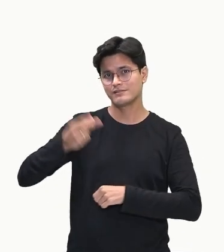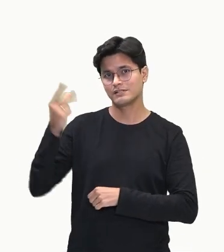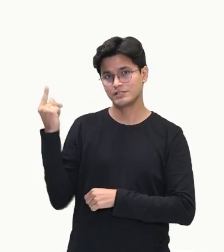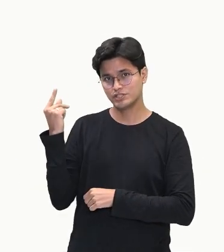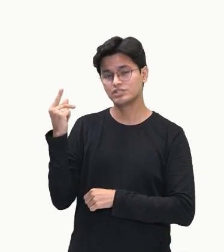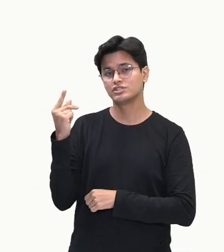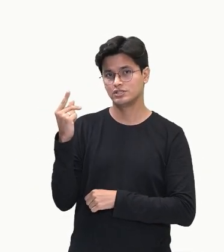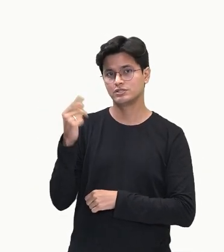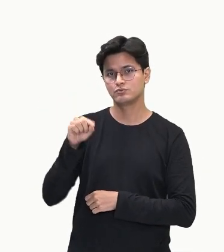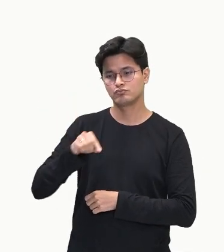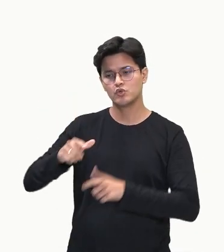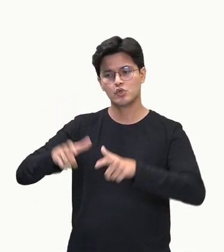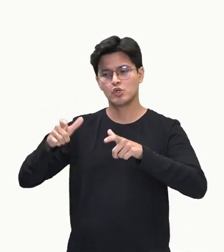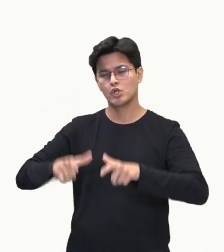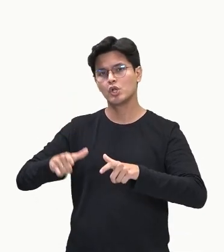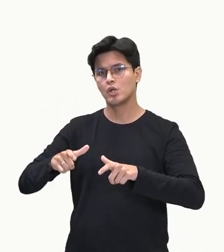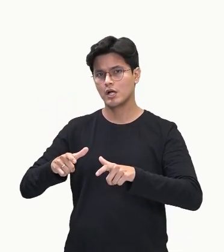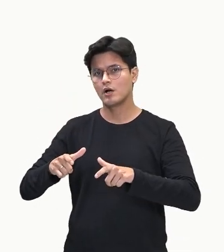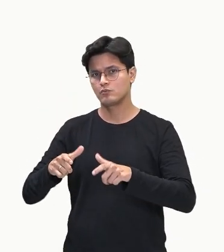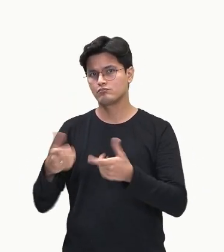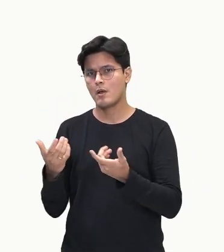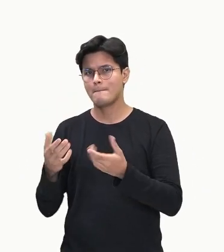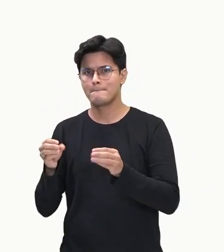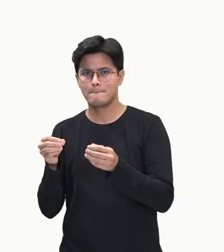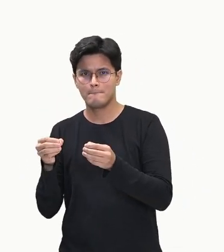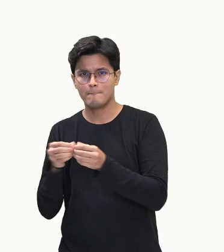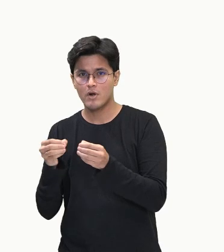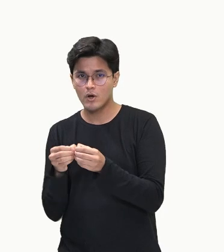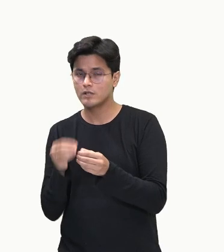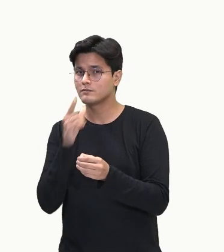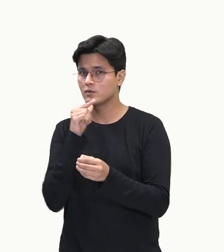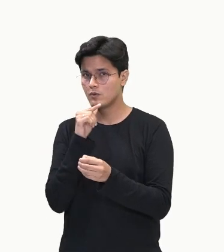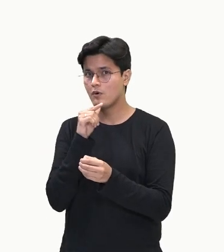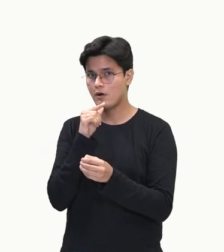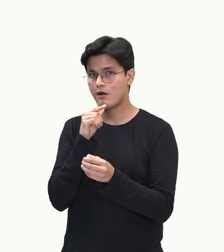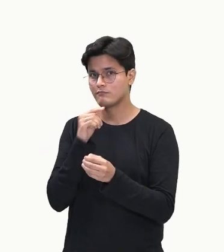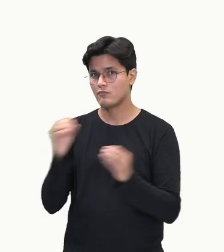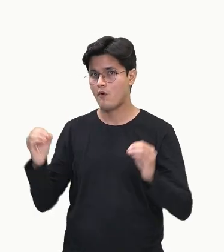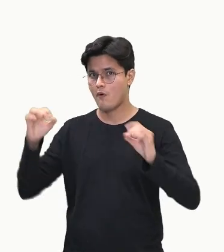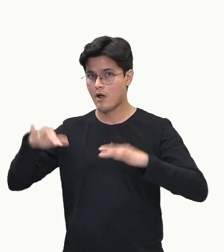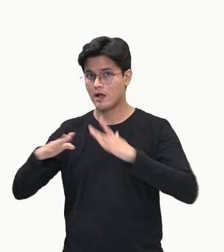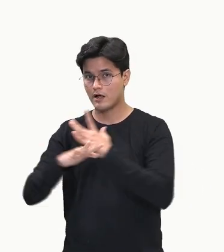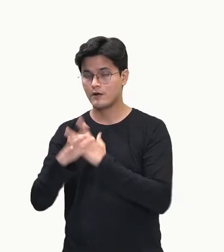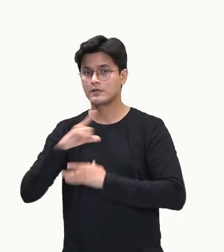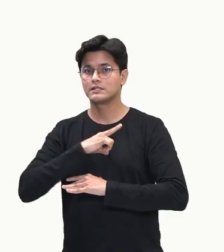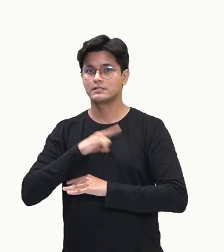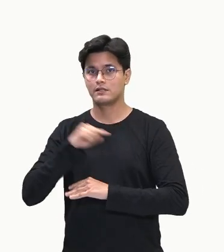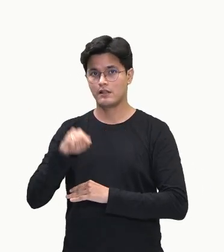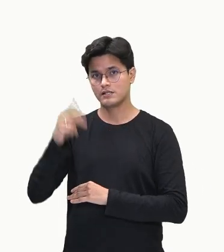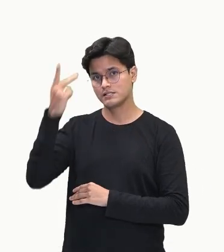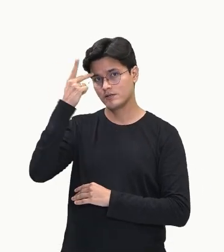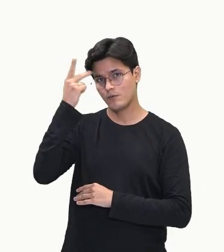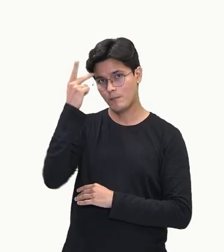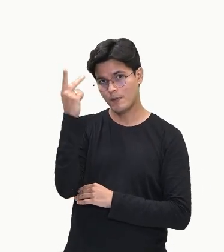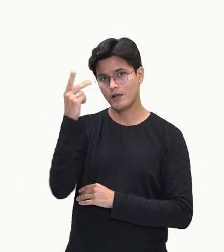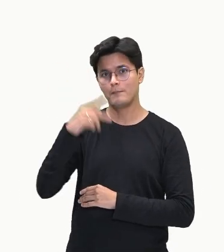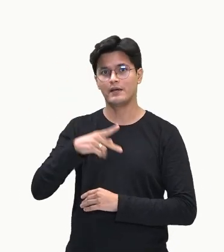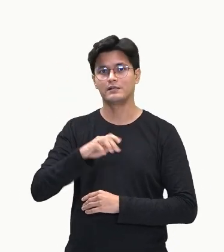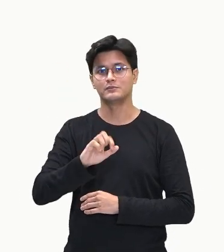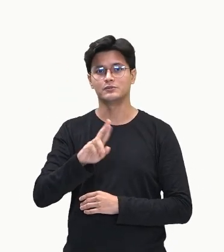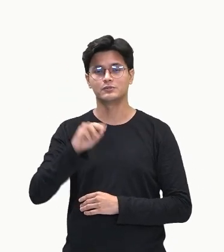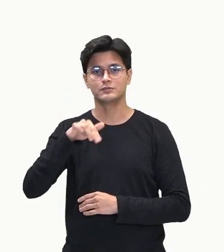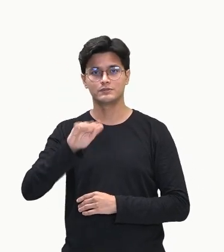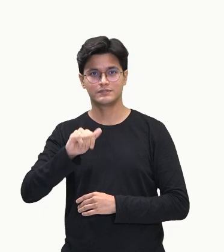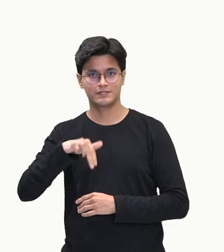no litoral brasileiro, E aí a gente vai ter municípios em São Paulo, em Pernambuco, Espírito